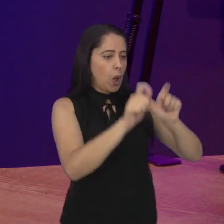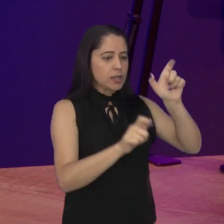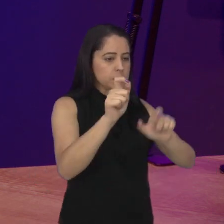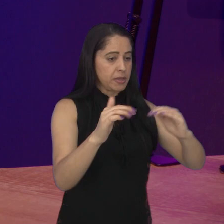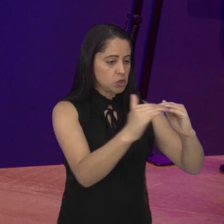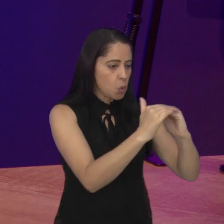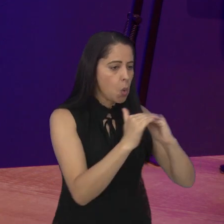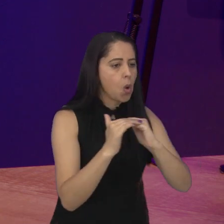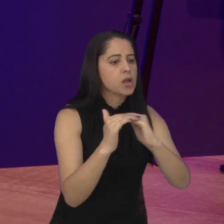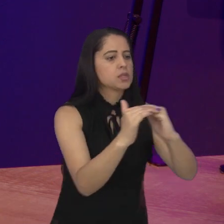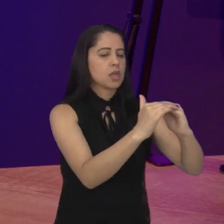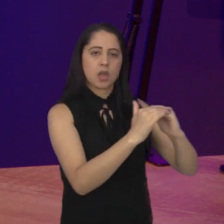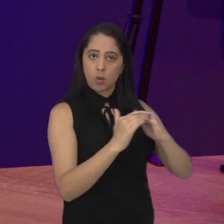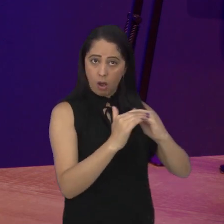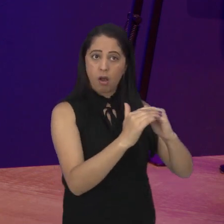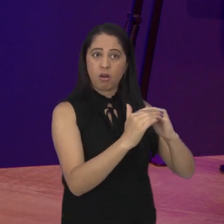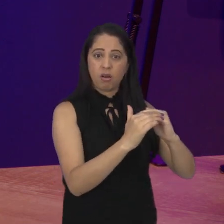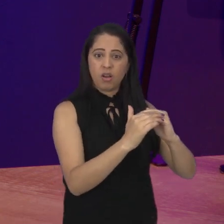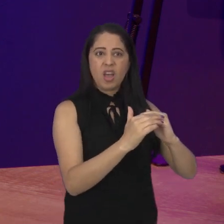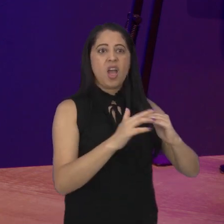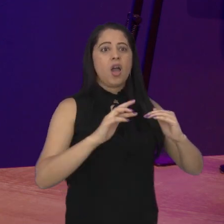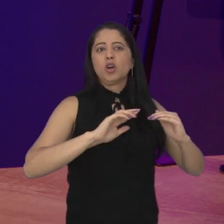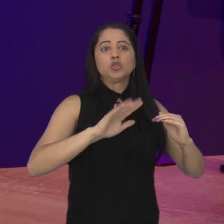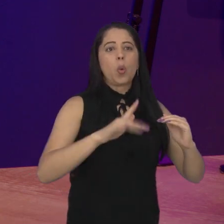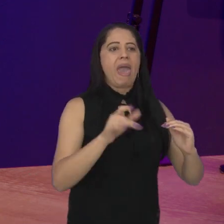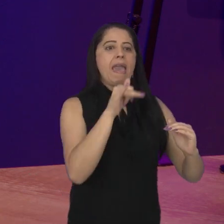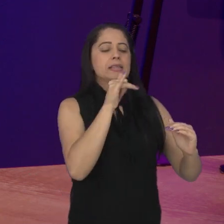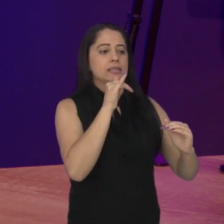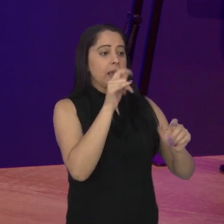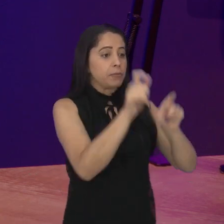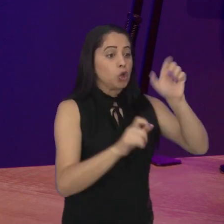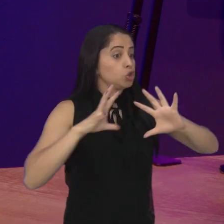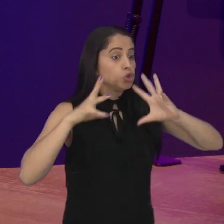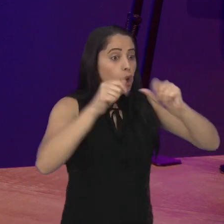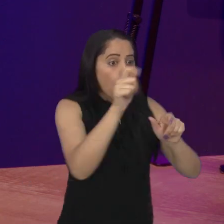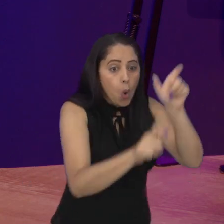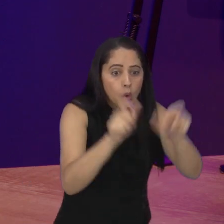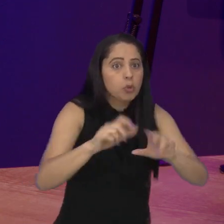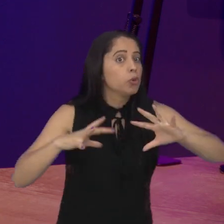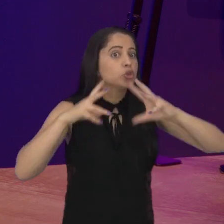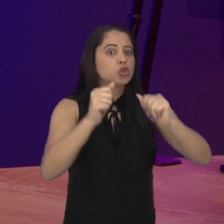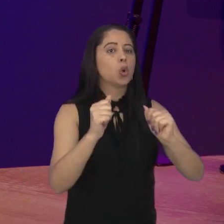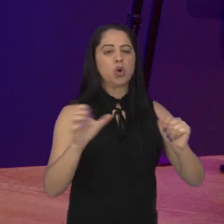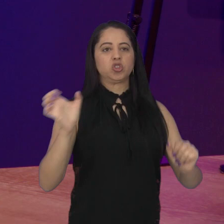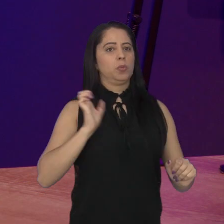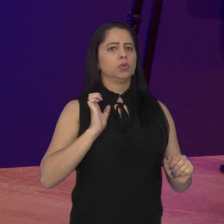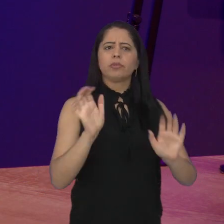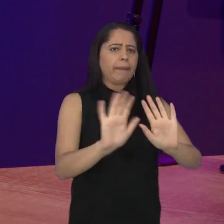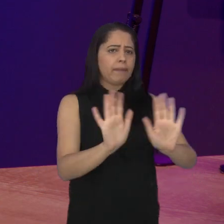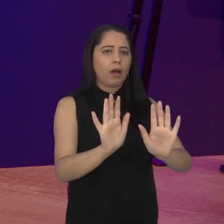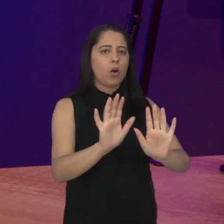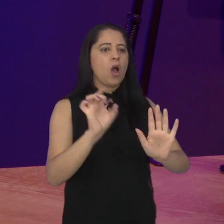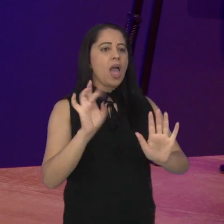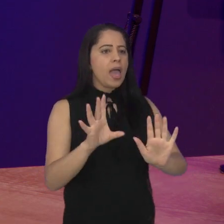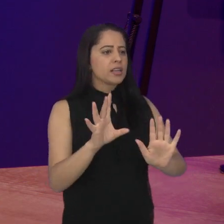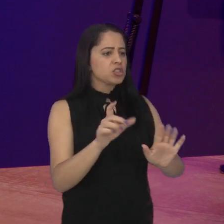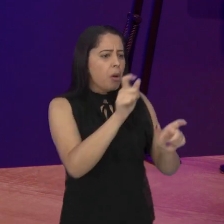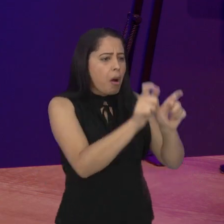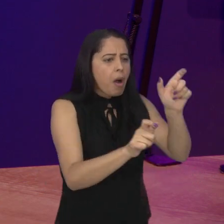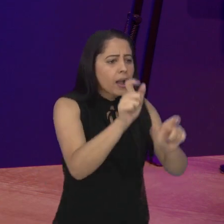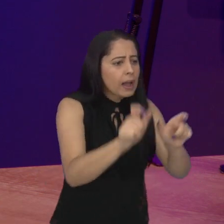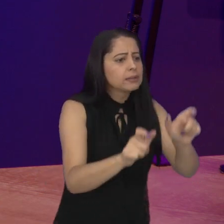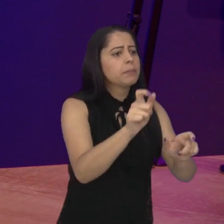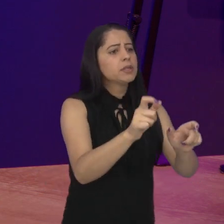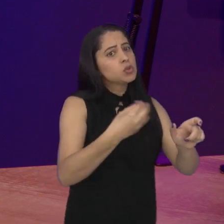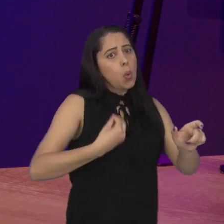pessoas vão ter condições dignas de viver, e a gente nem tá falando, assim, que todas as pessoas vão ser ricas, mas ter o digno, o mínimo, né,